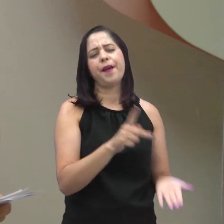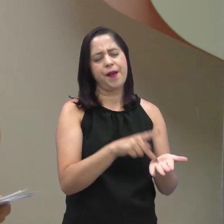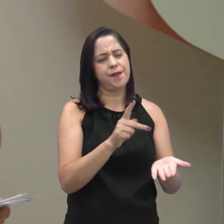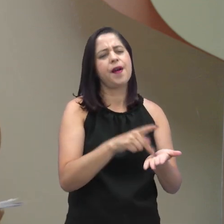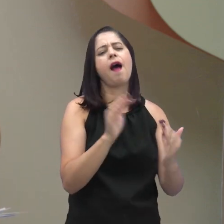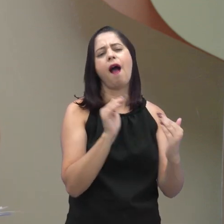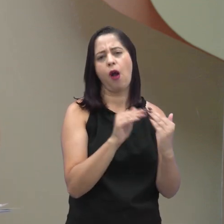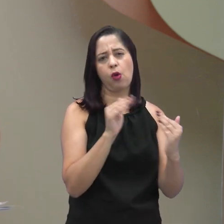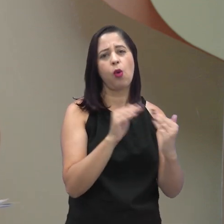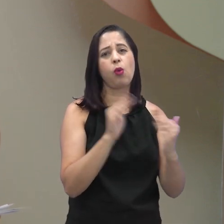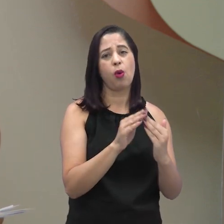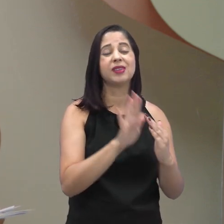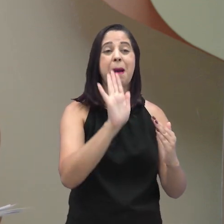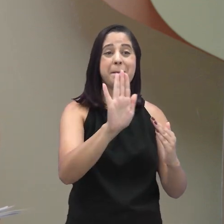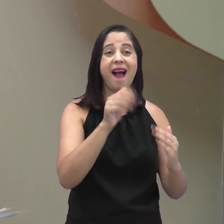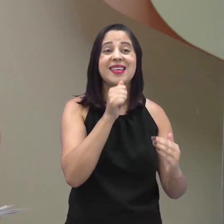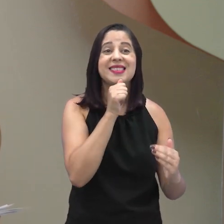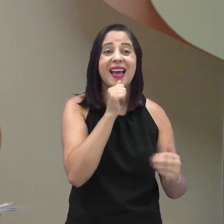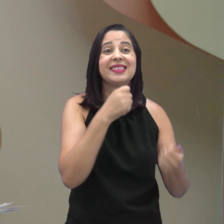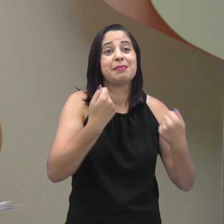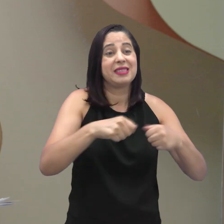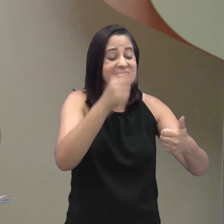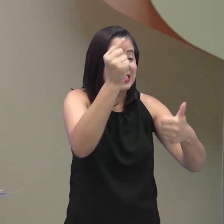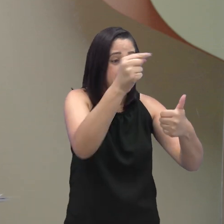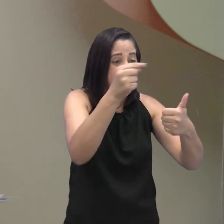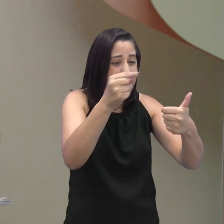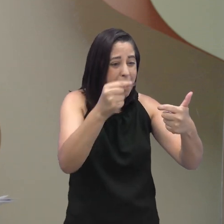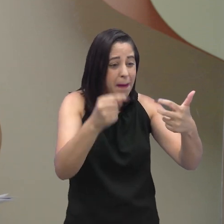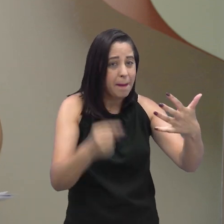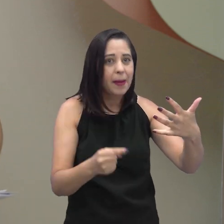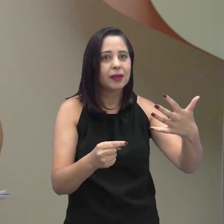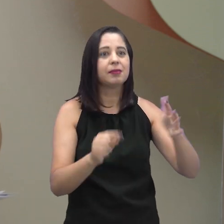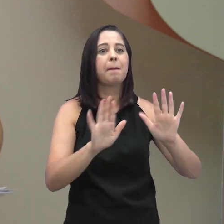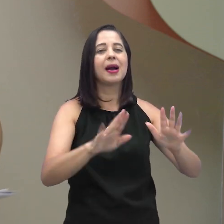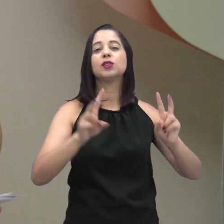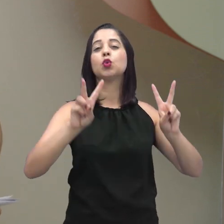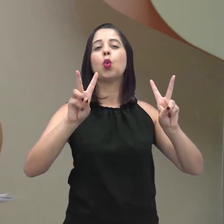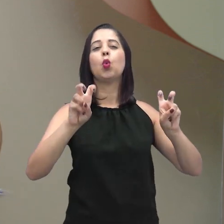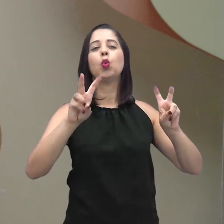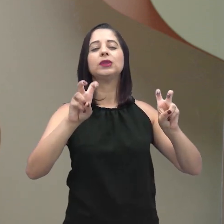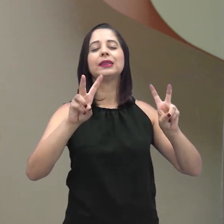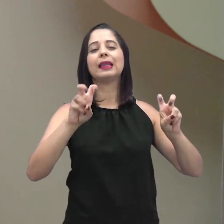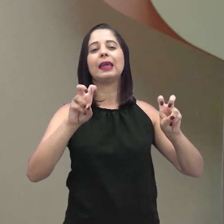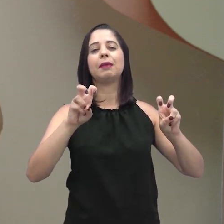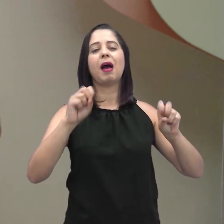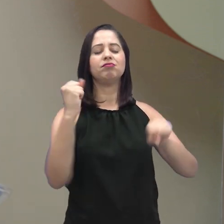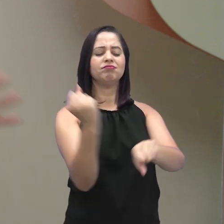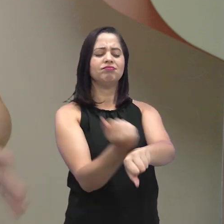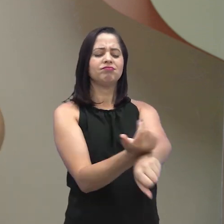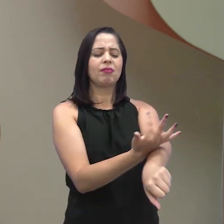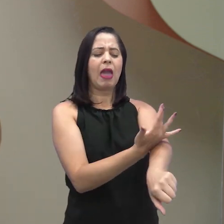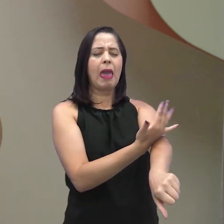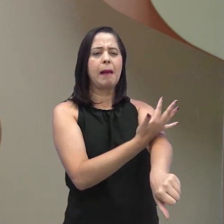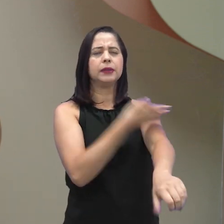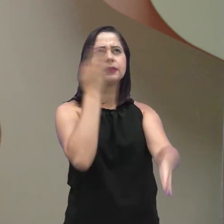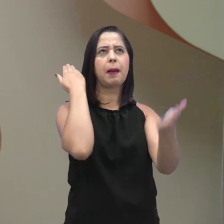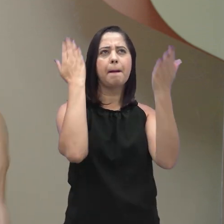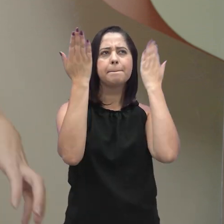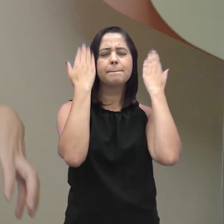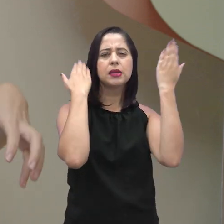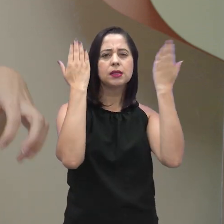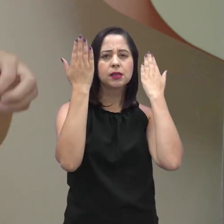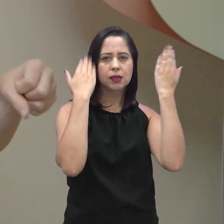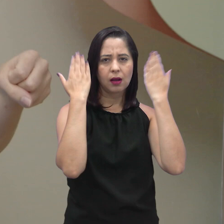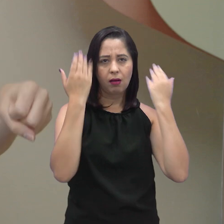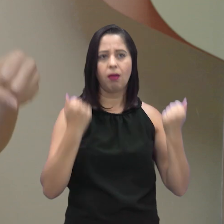gente falou, tem muitos pontos Sim. ainda. E quando a gente fala do emocional, né, a parte psíquica, ela dita todo o resto, né? A gente